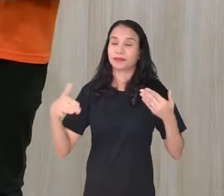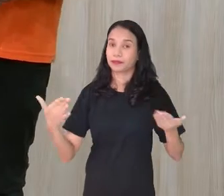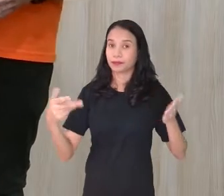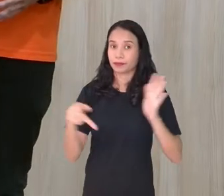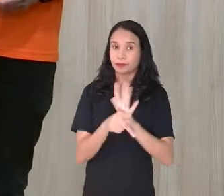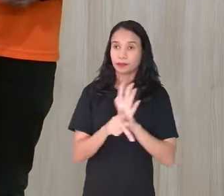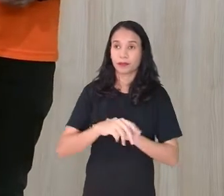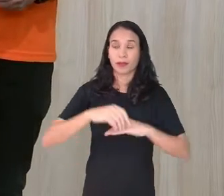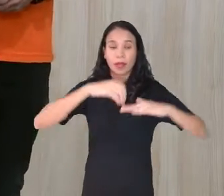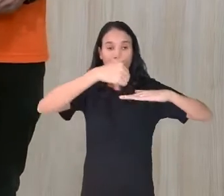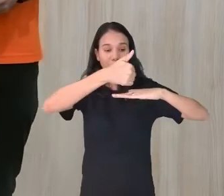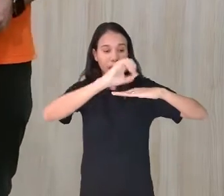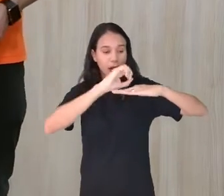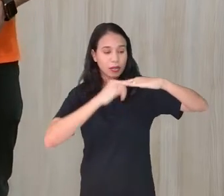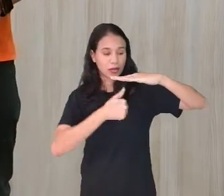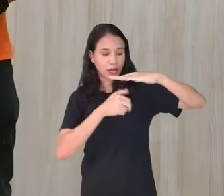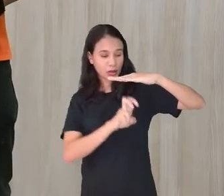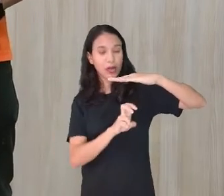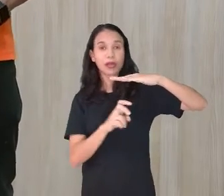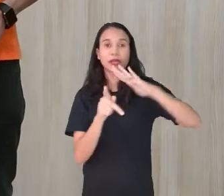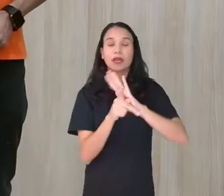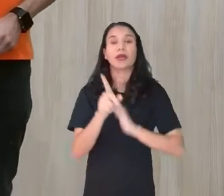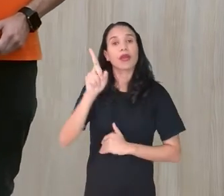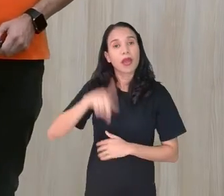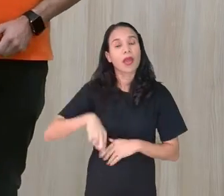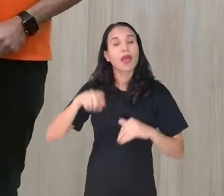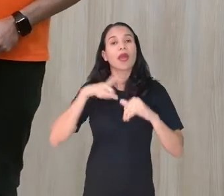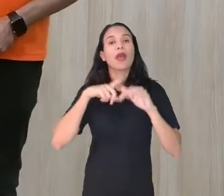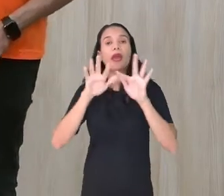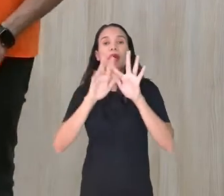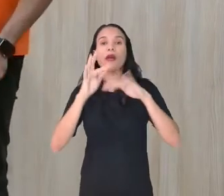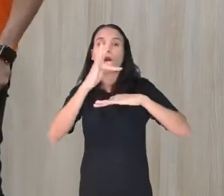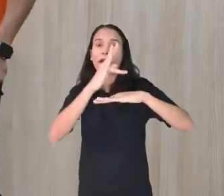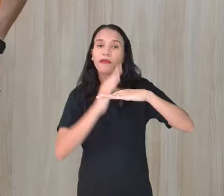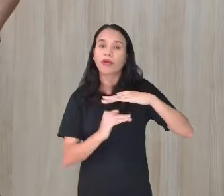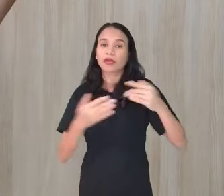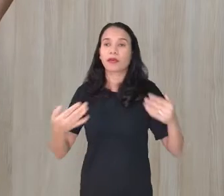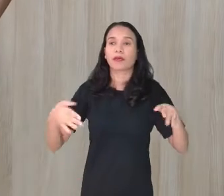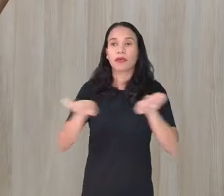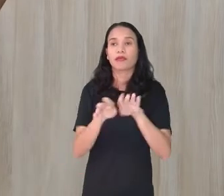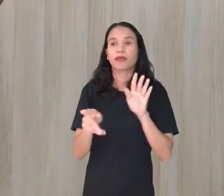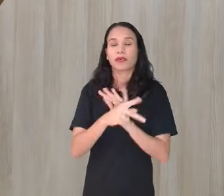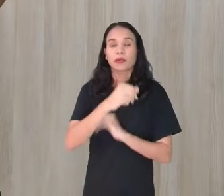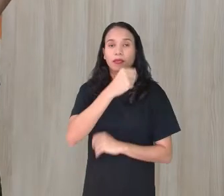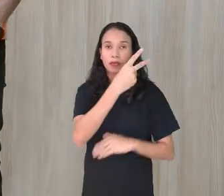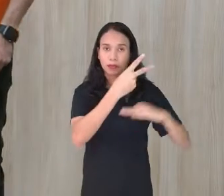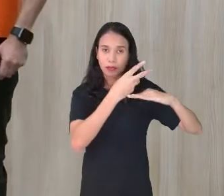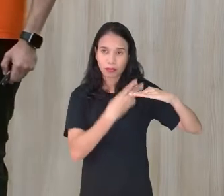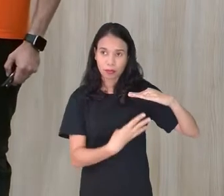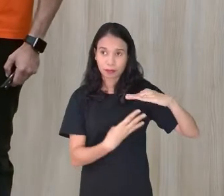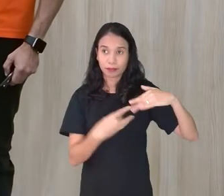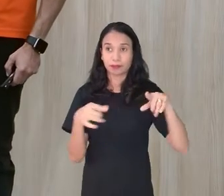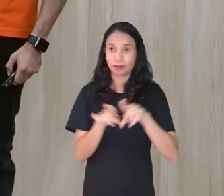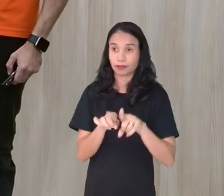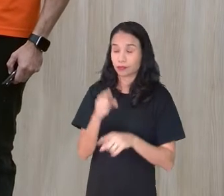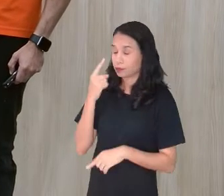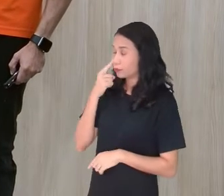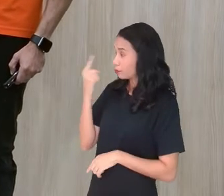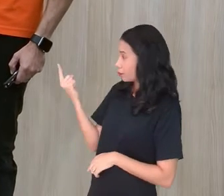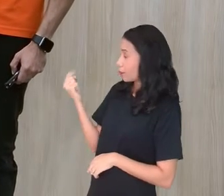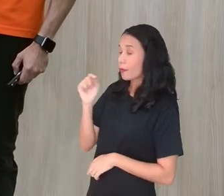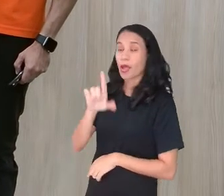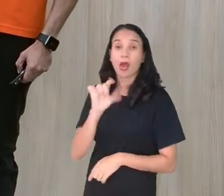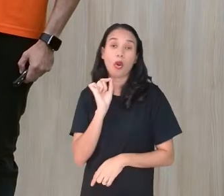Então, 10 quinzeavos é uma fração equivalente à fração 2 terços. Outro número aí, ó,